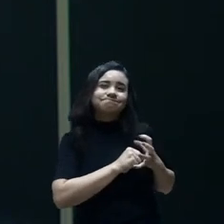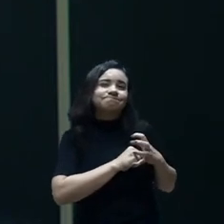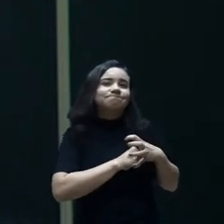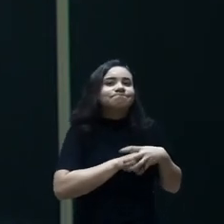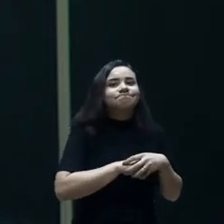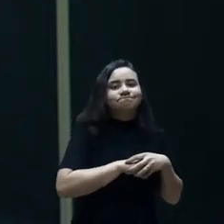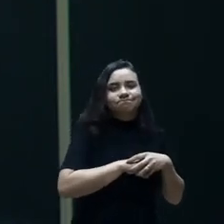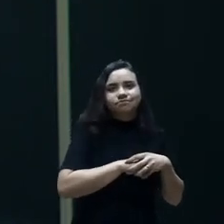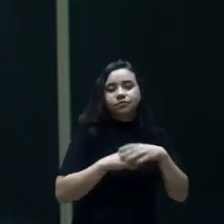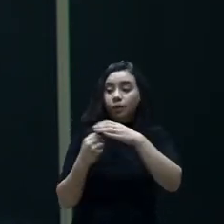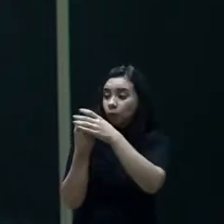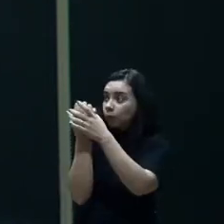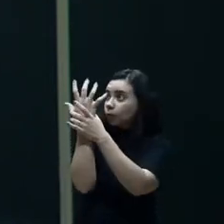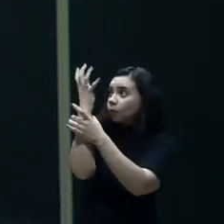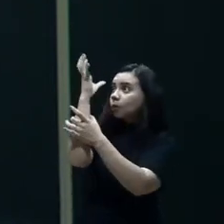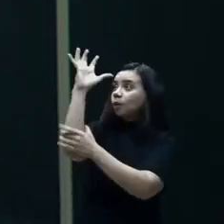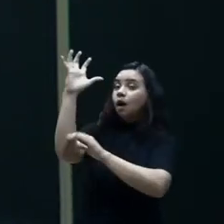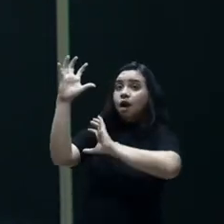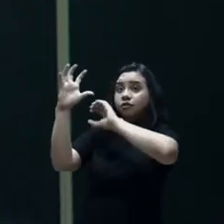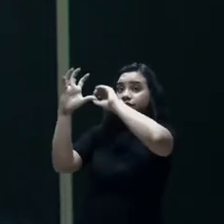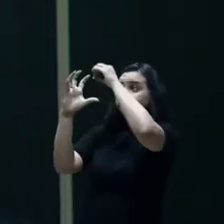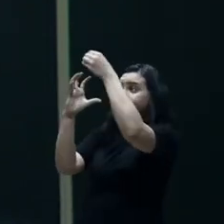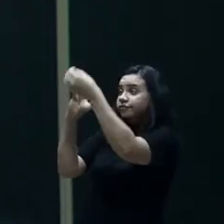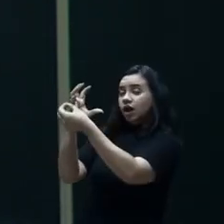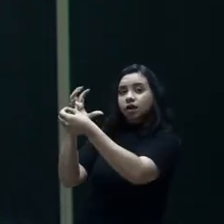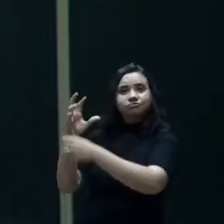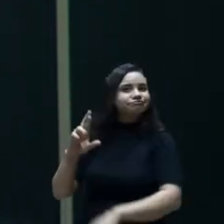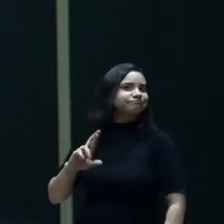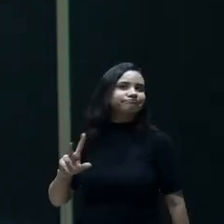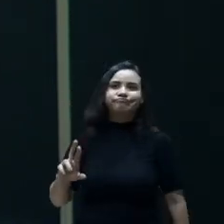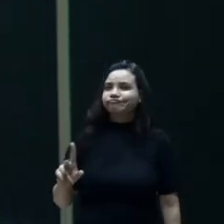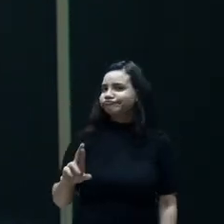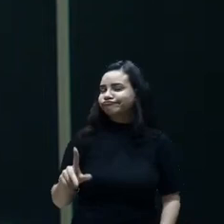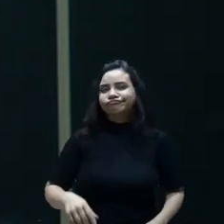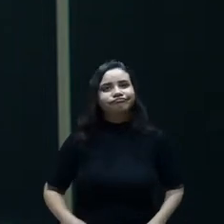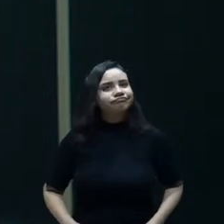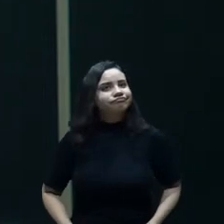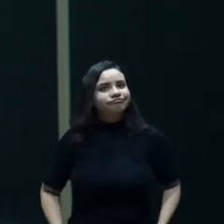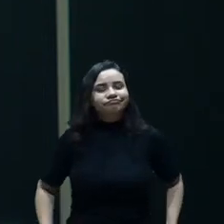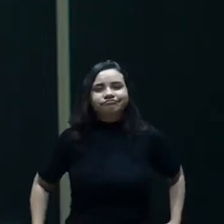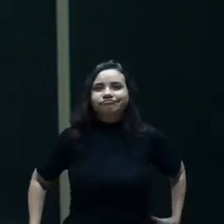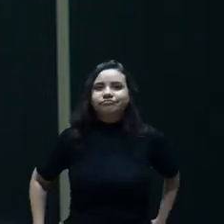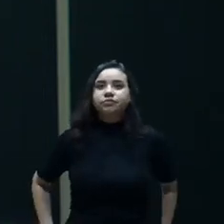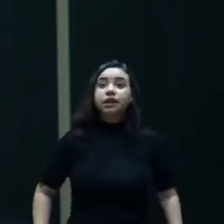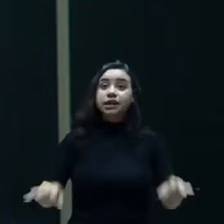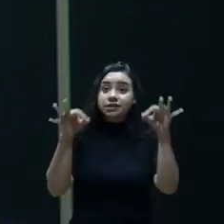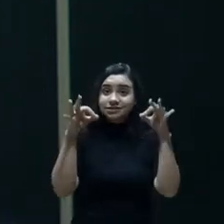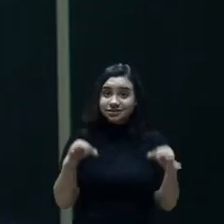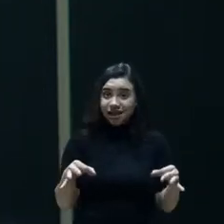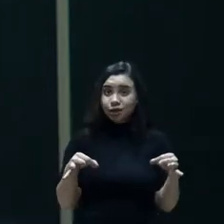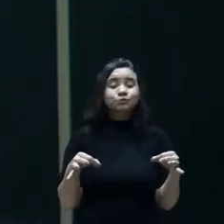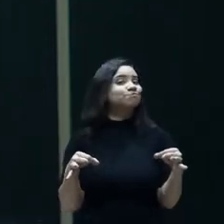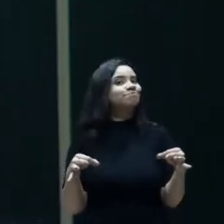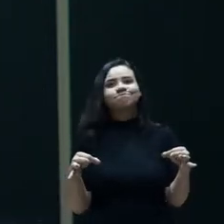Não vai frutificar. Eu vou ser sincero. Não vai dar certo. Não tem como